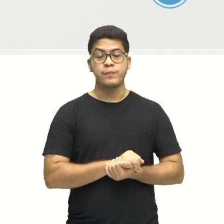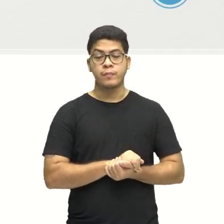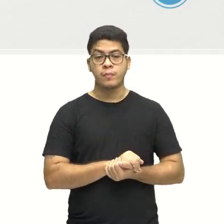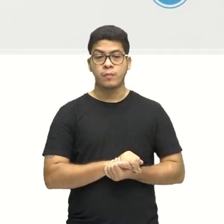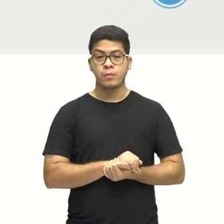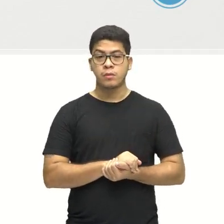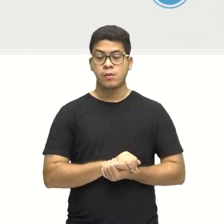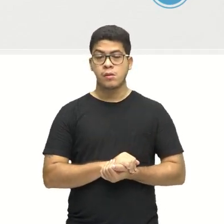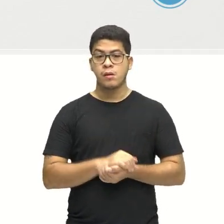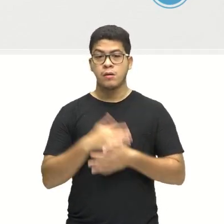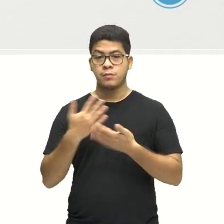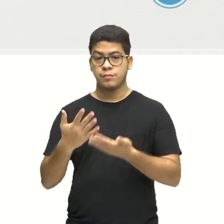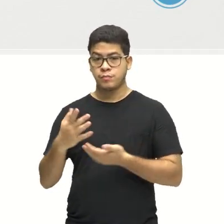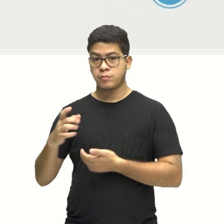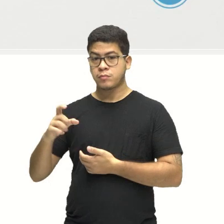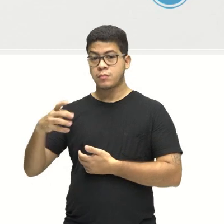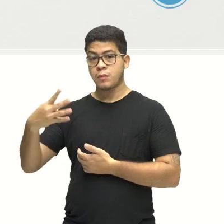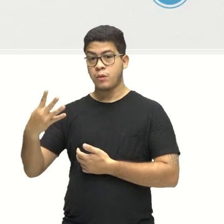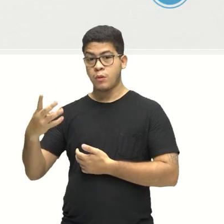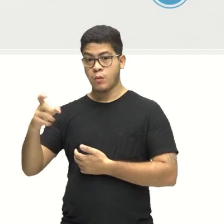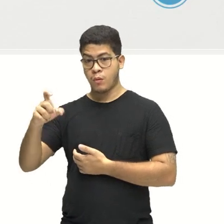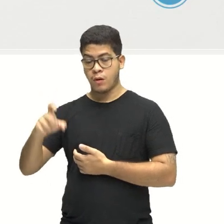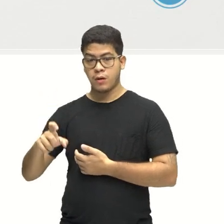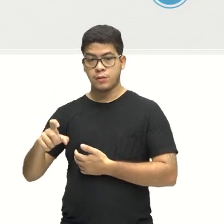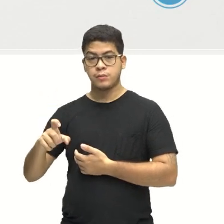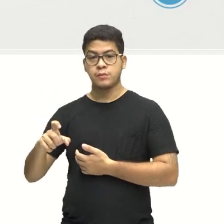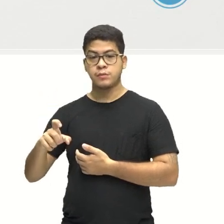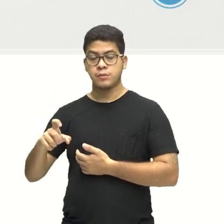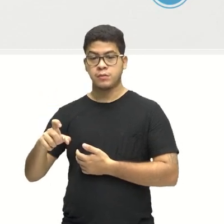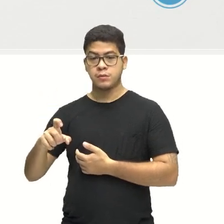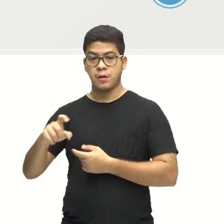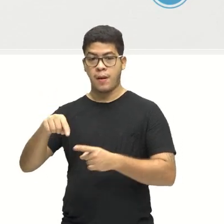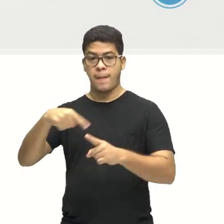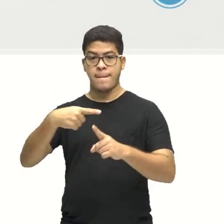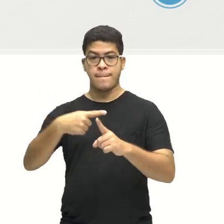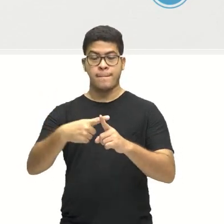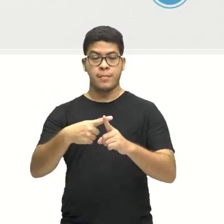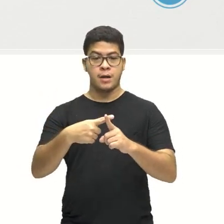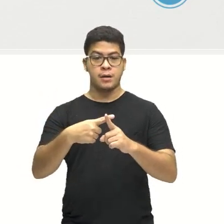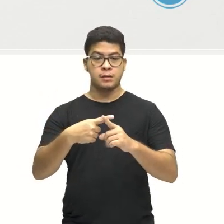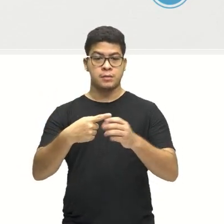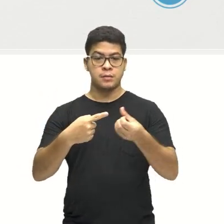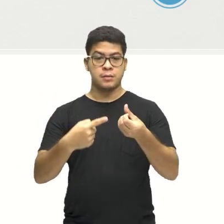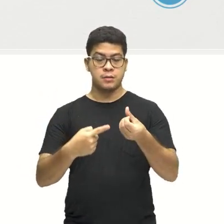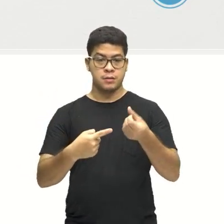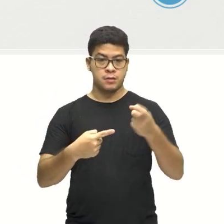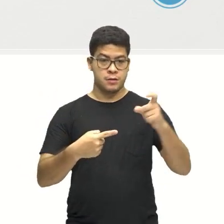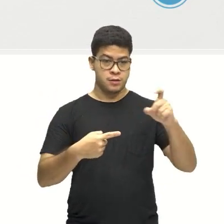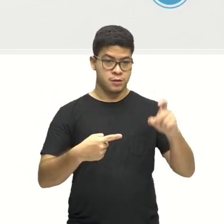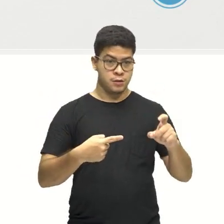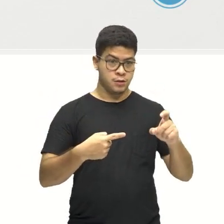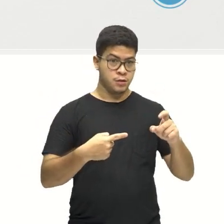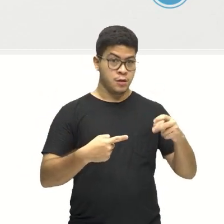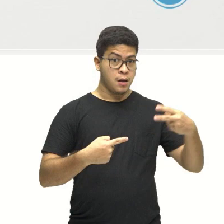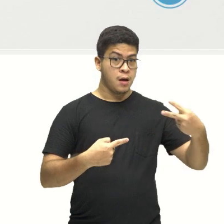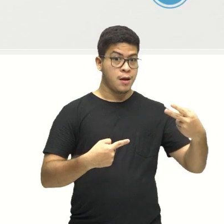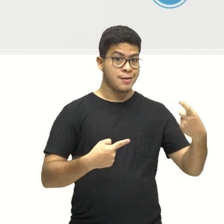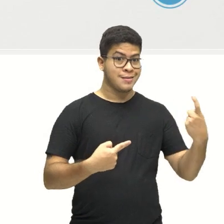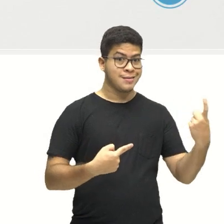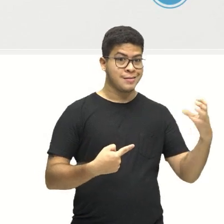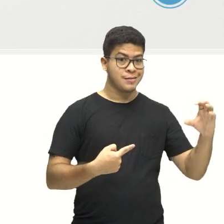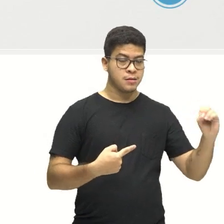dele. E aqui é 6x, né? Então vai ficar 4x mais